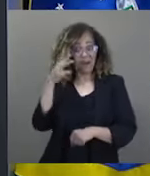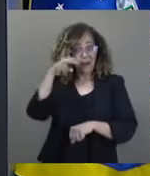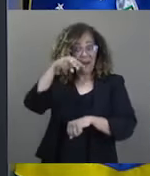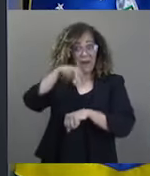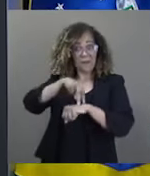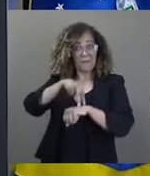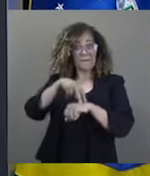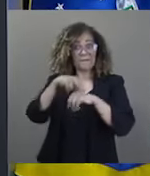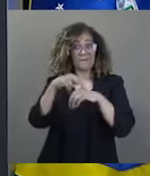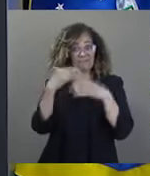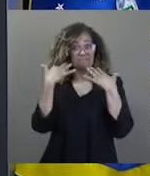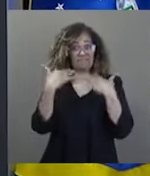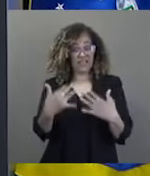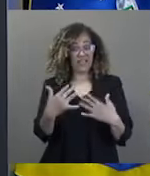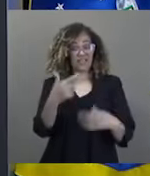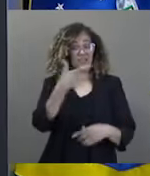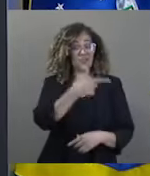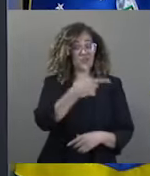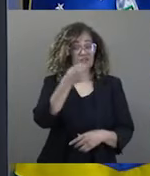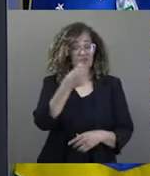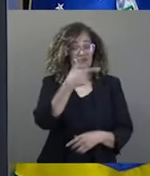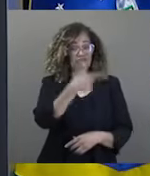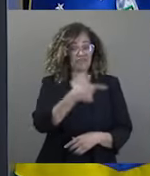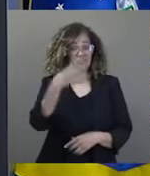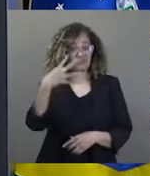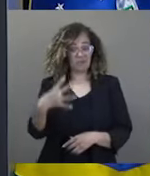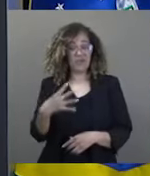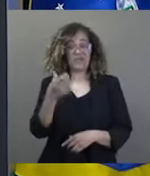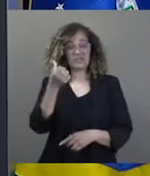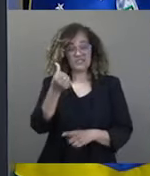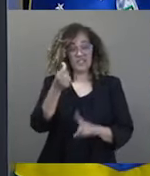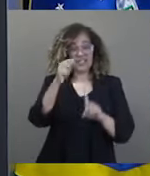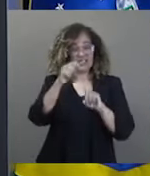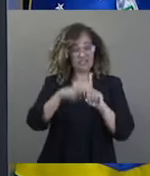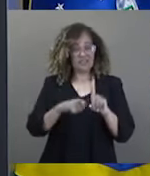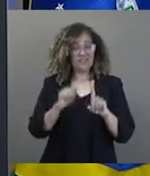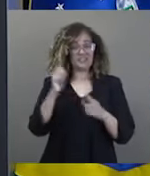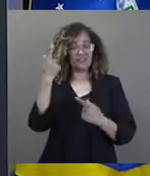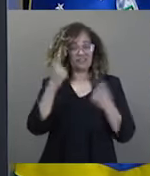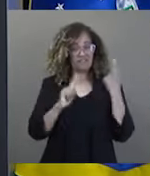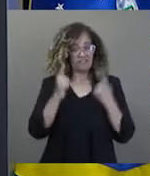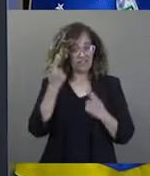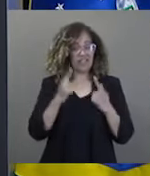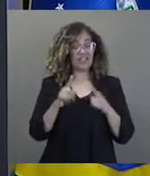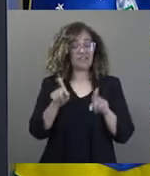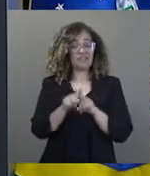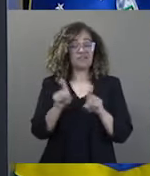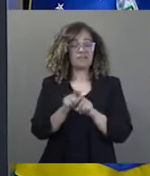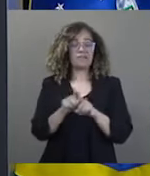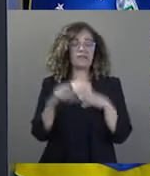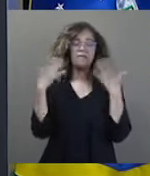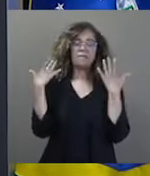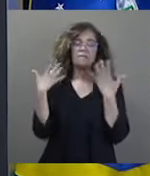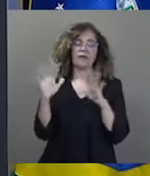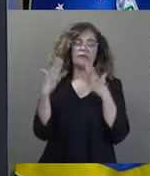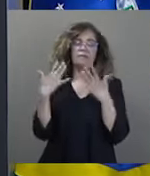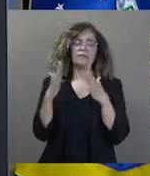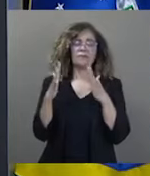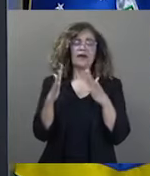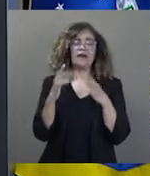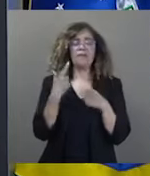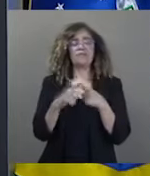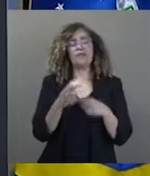de 2024 em 6 de Fevereiro é para aplaudir o que pouco